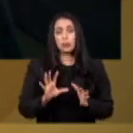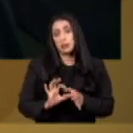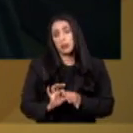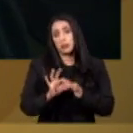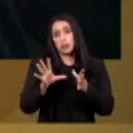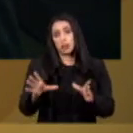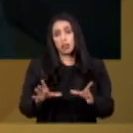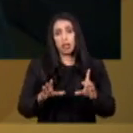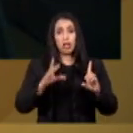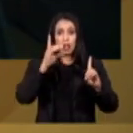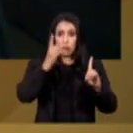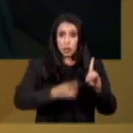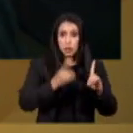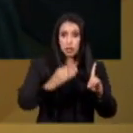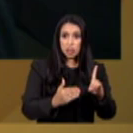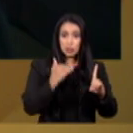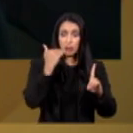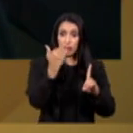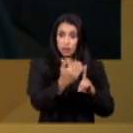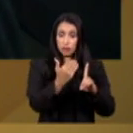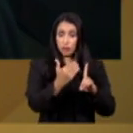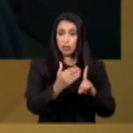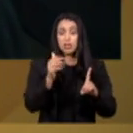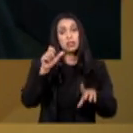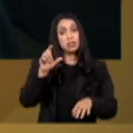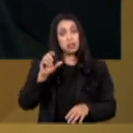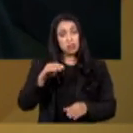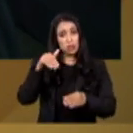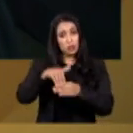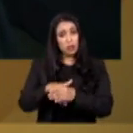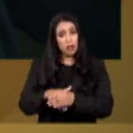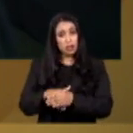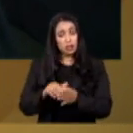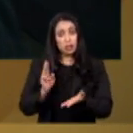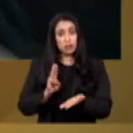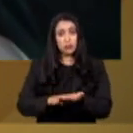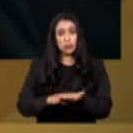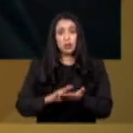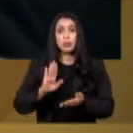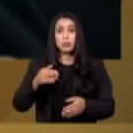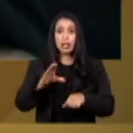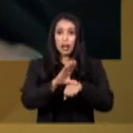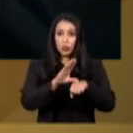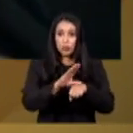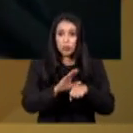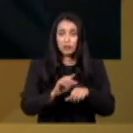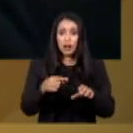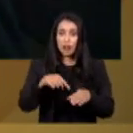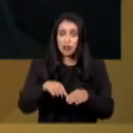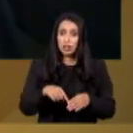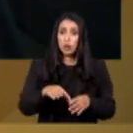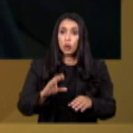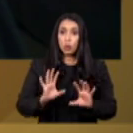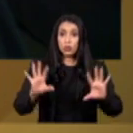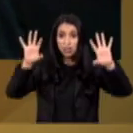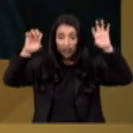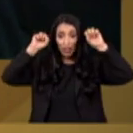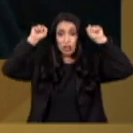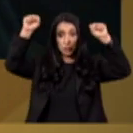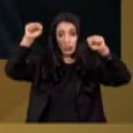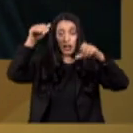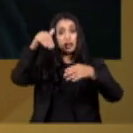desembargadores quando a constituição no artigo 96 inciso primeiro mais elegeram seus cargos